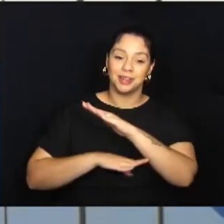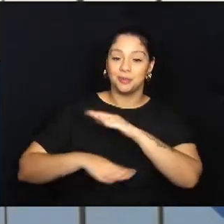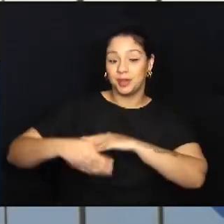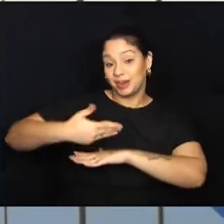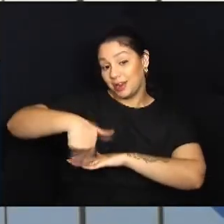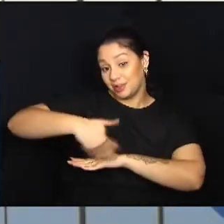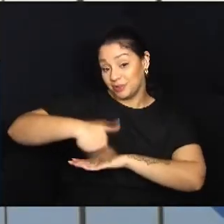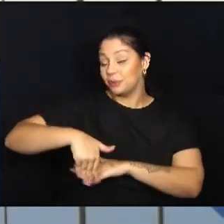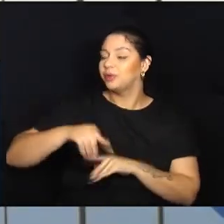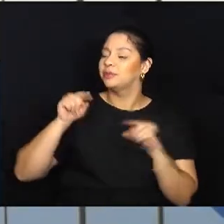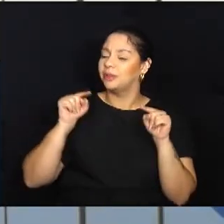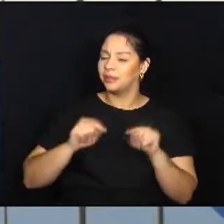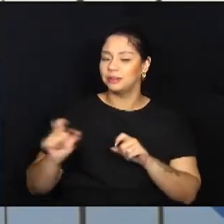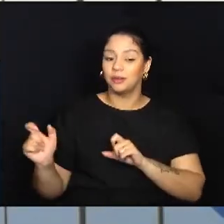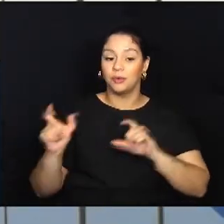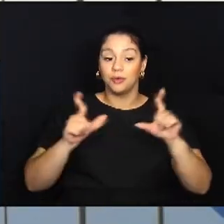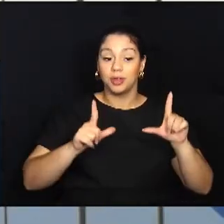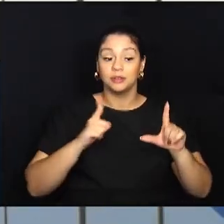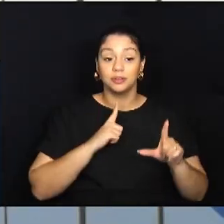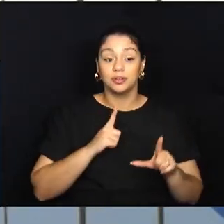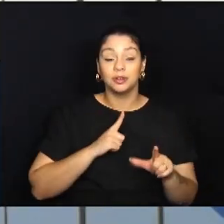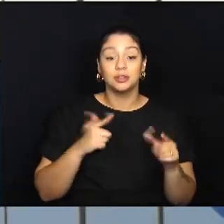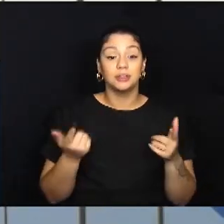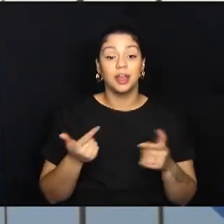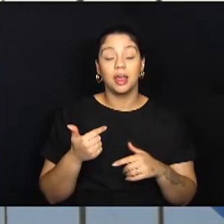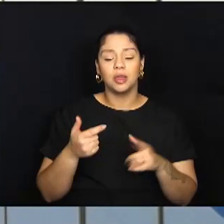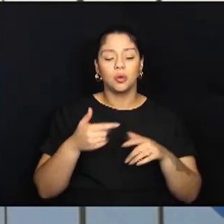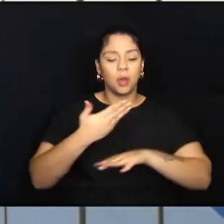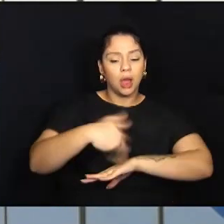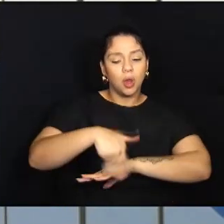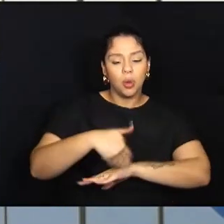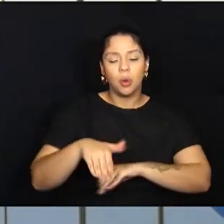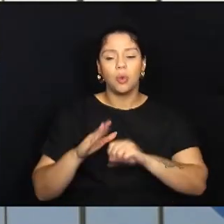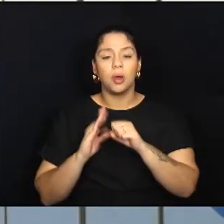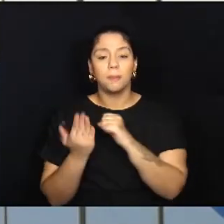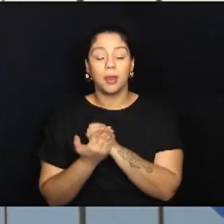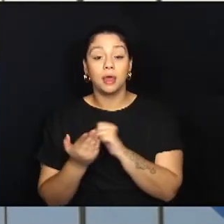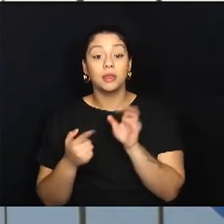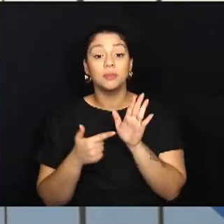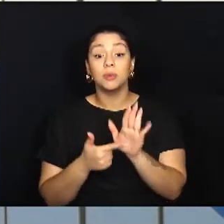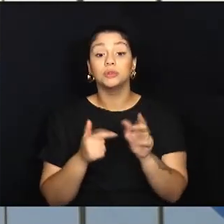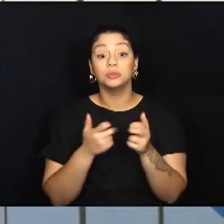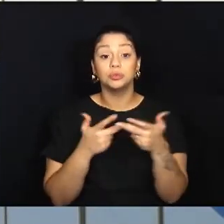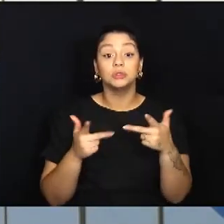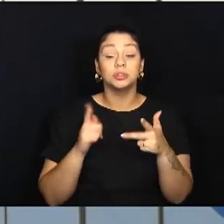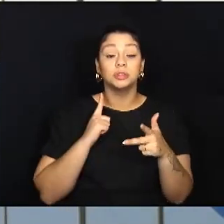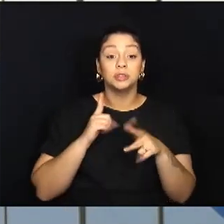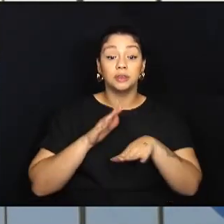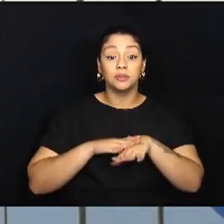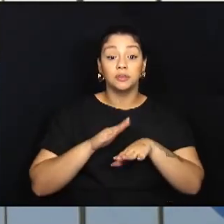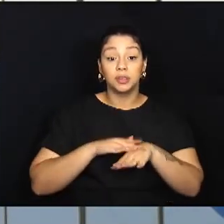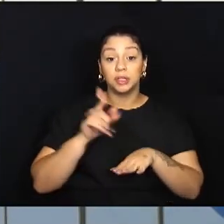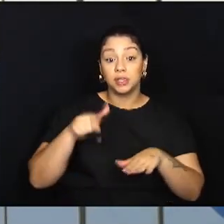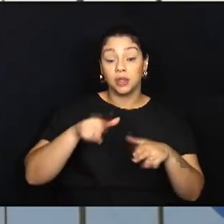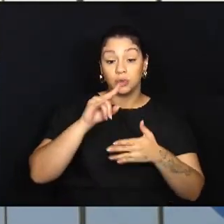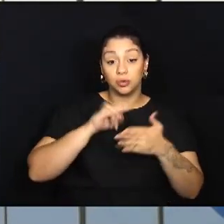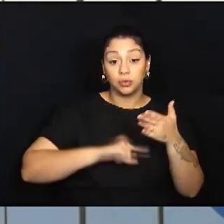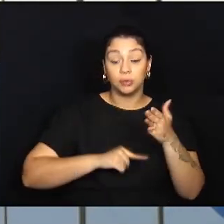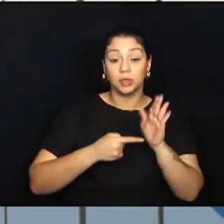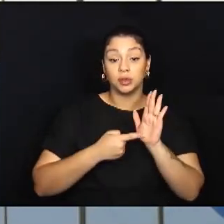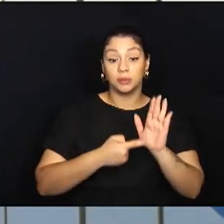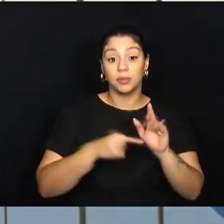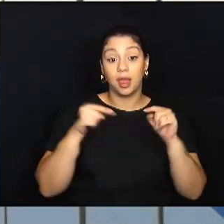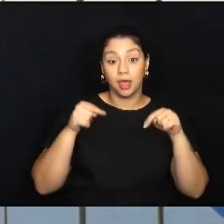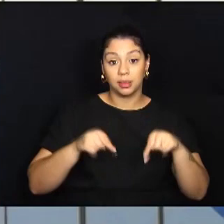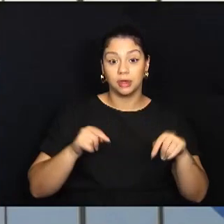esse quadro, vai até a rua, o bairro e mostra o que está sendo feito através de um documento que foi apresentado aqui na